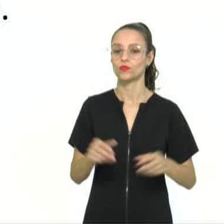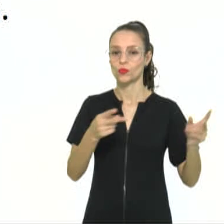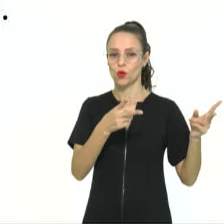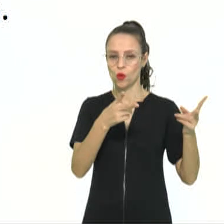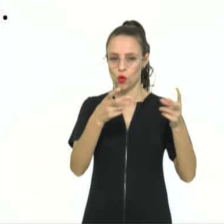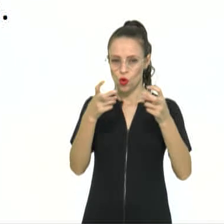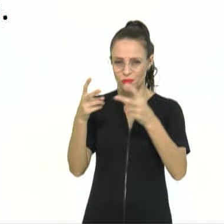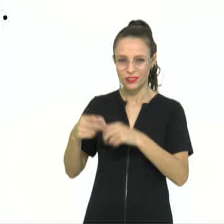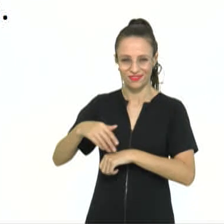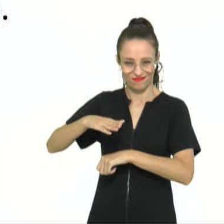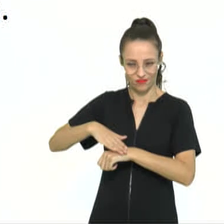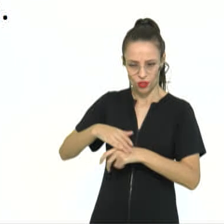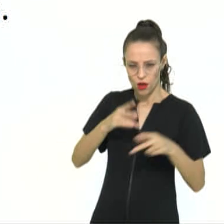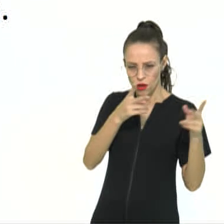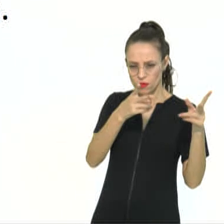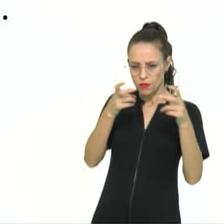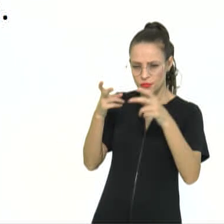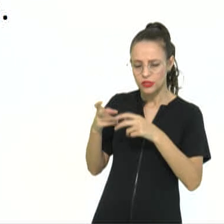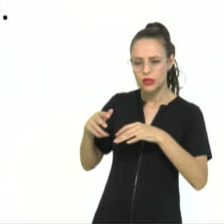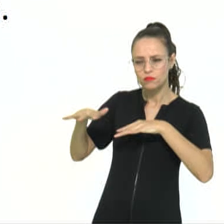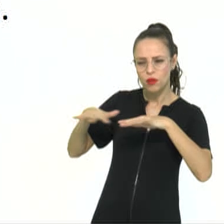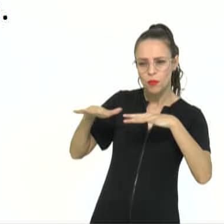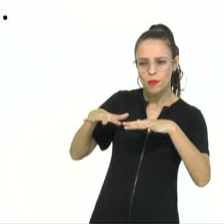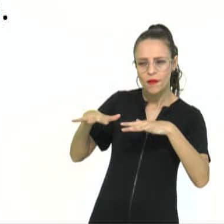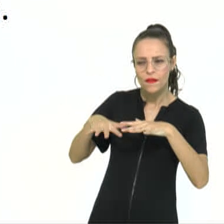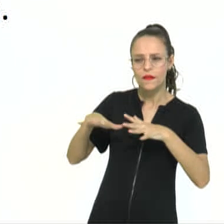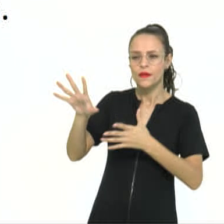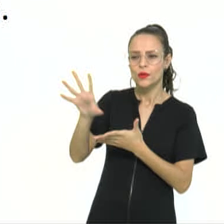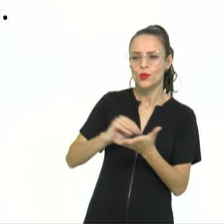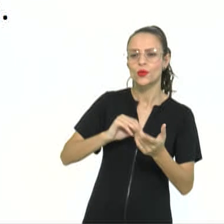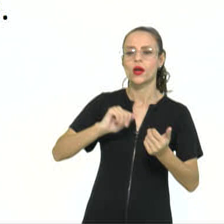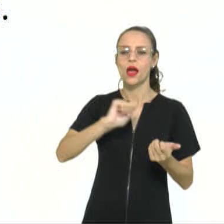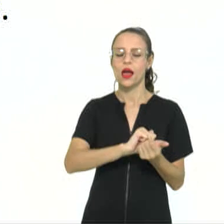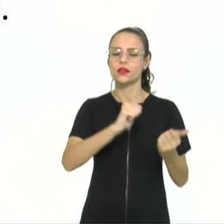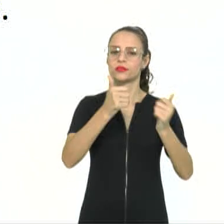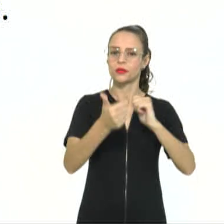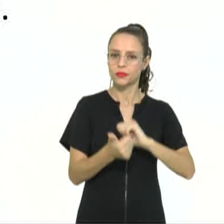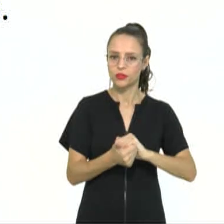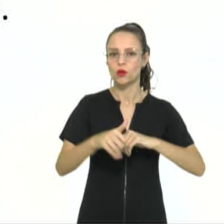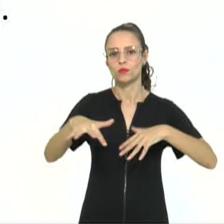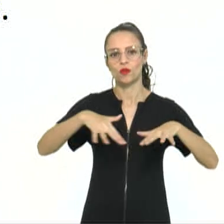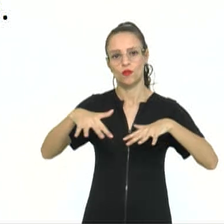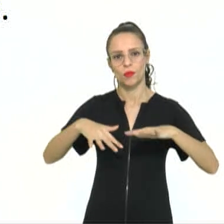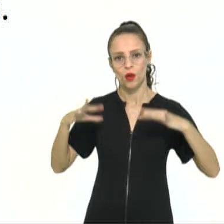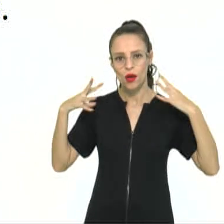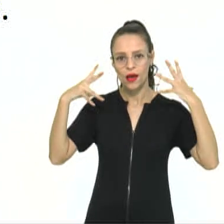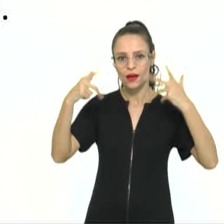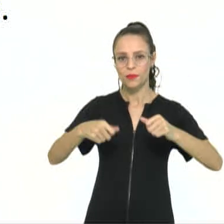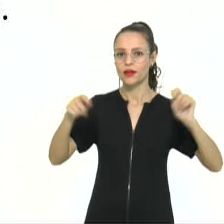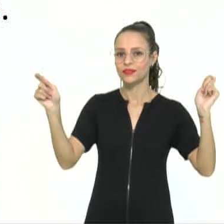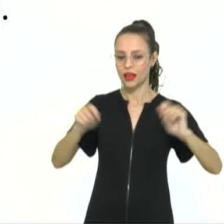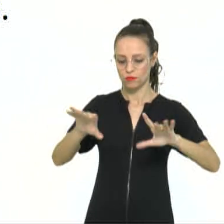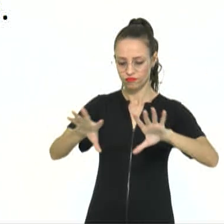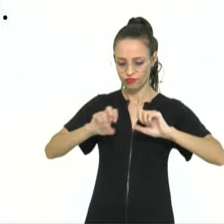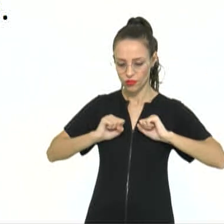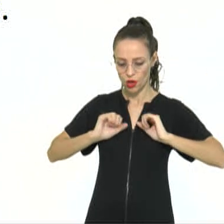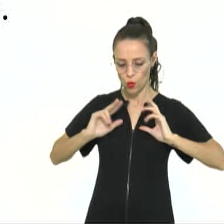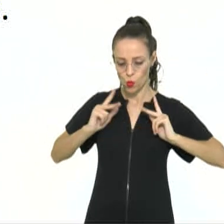ele desenvolveu um trabalho de adaptação da movimentação dos animais para ser reproduzido pelos